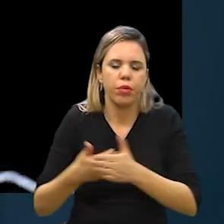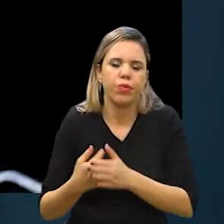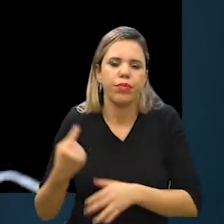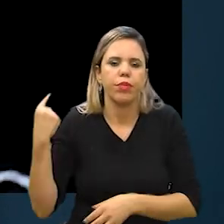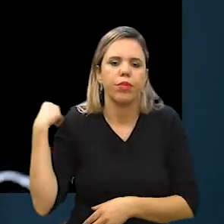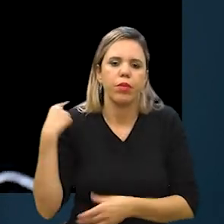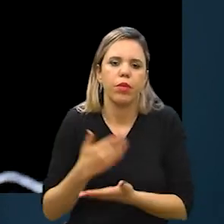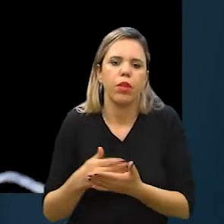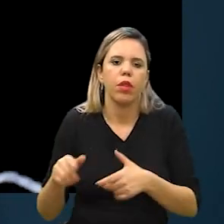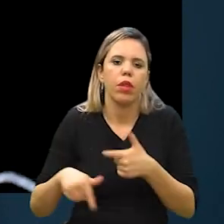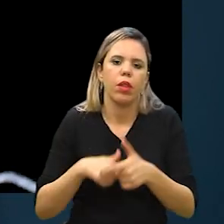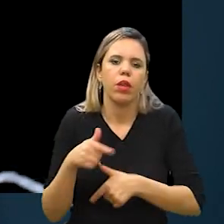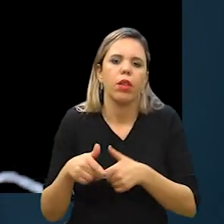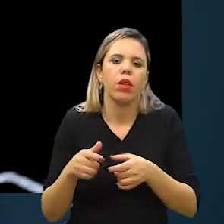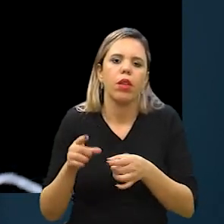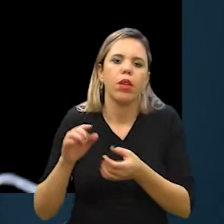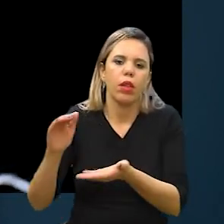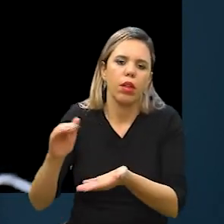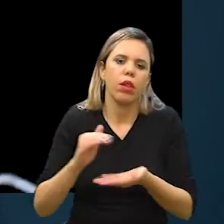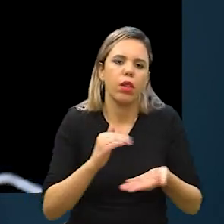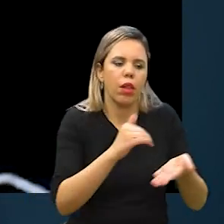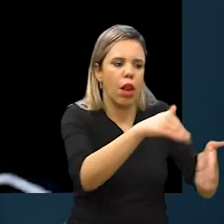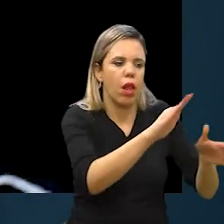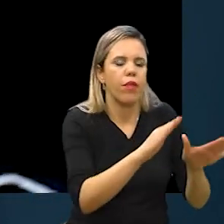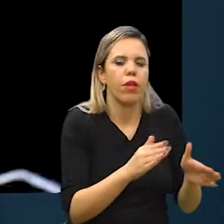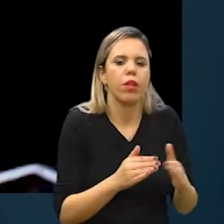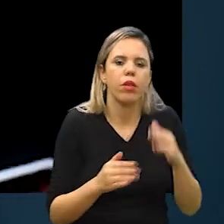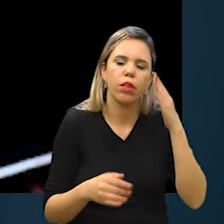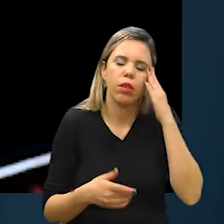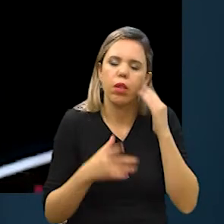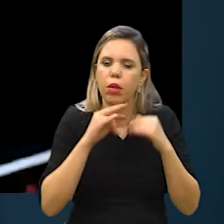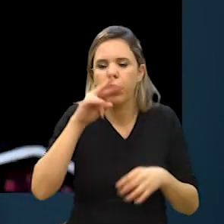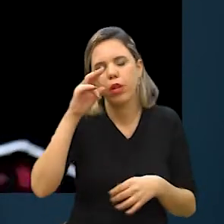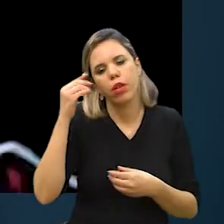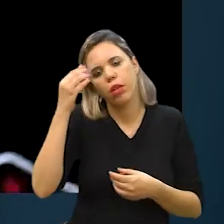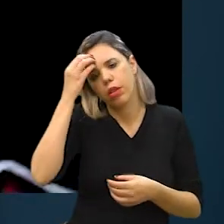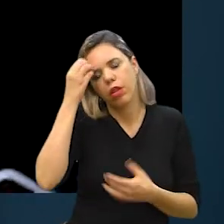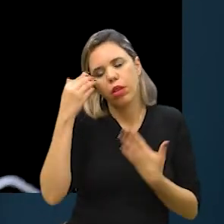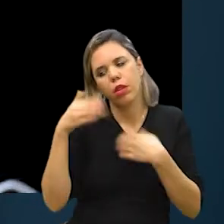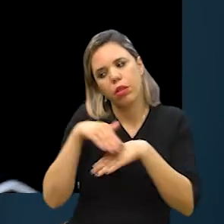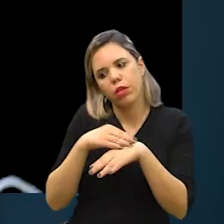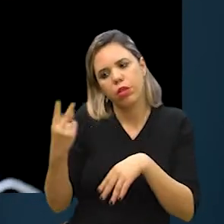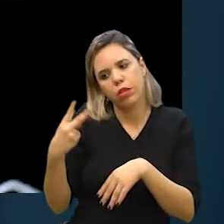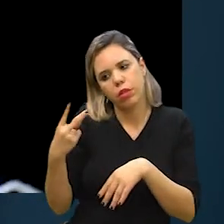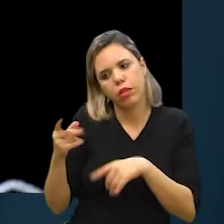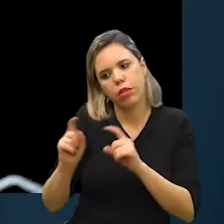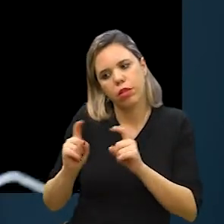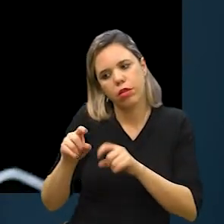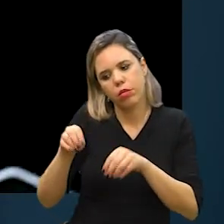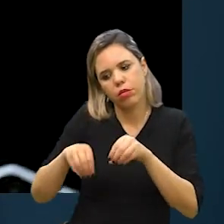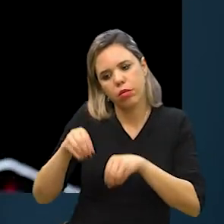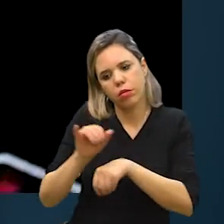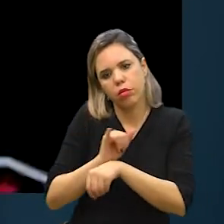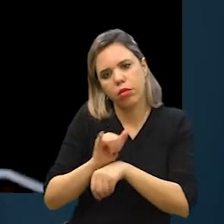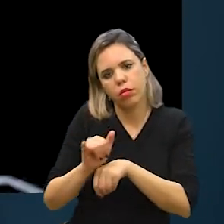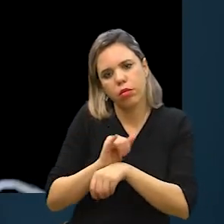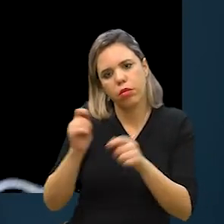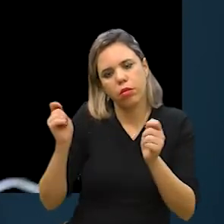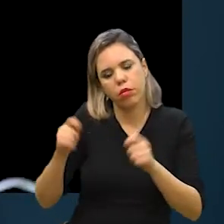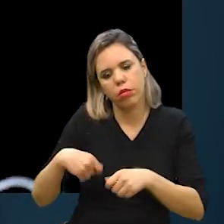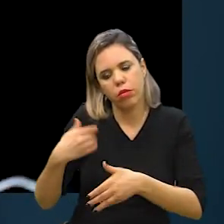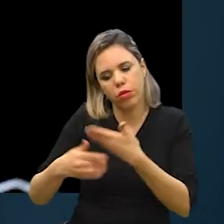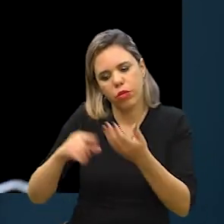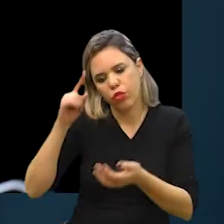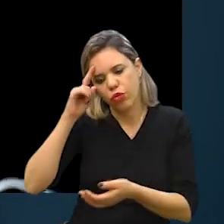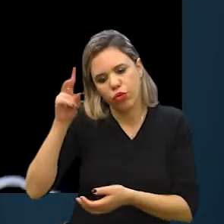loja veio a fechar e a gente começou a trabalhar no delivery, né? Eu lembro eu e meu pai, nós conversando, reunindo ali, montando estratégias